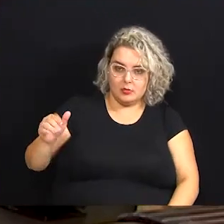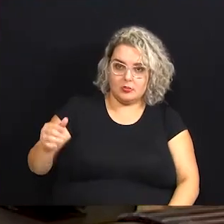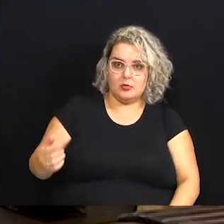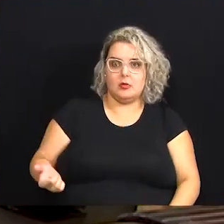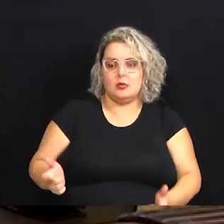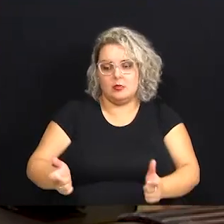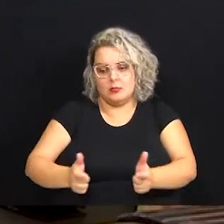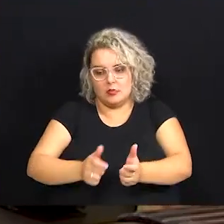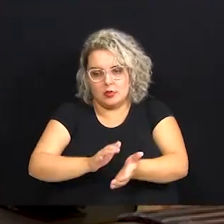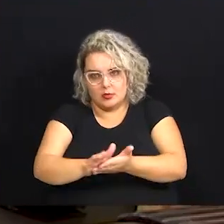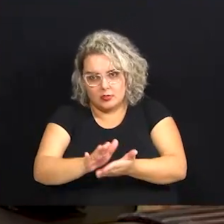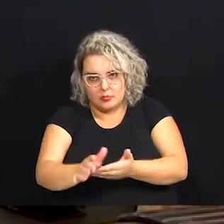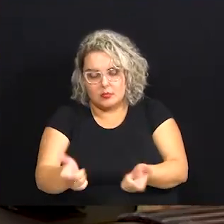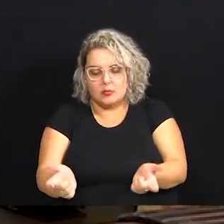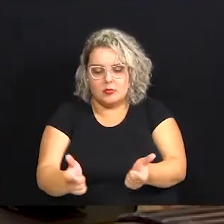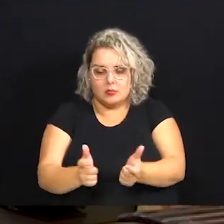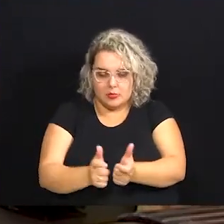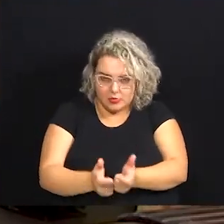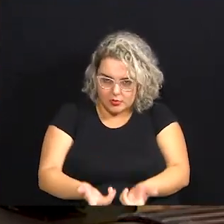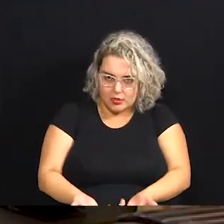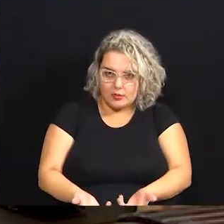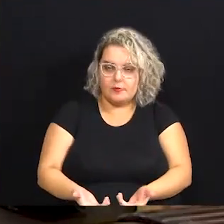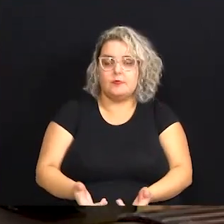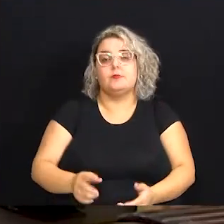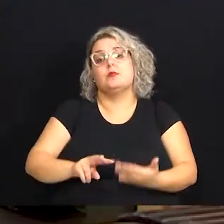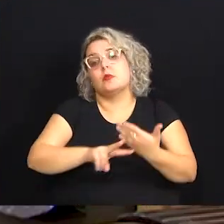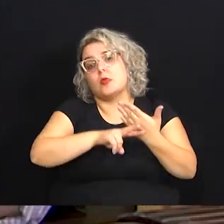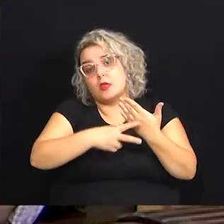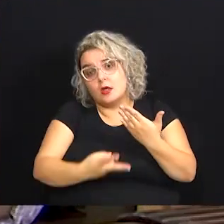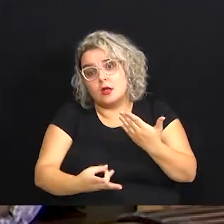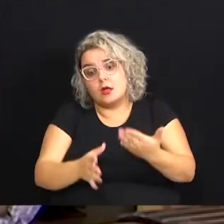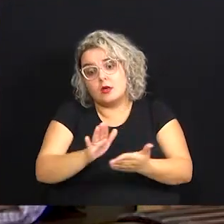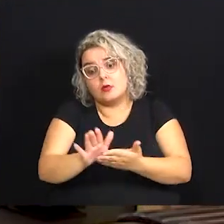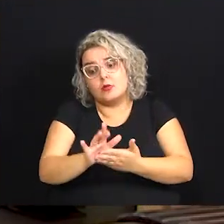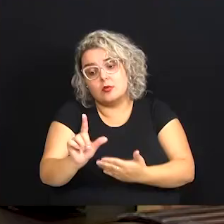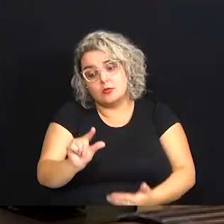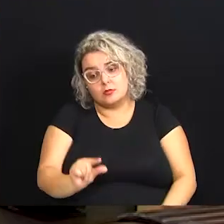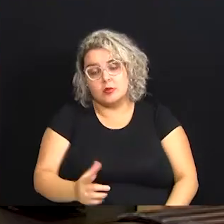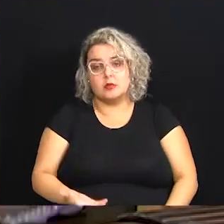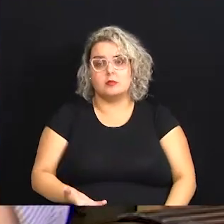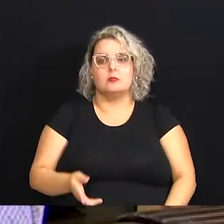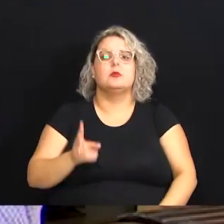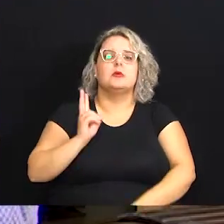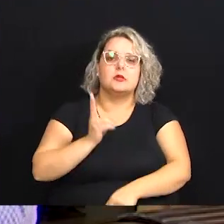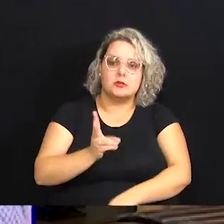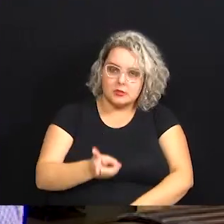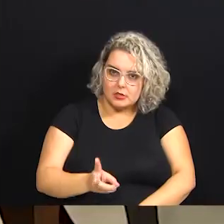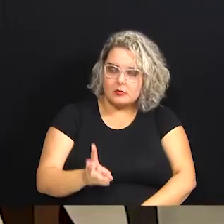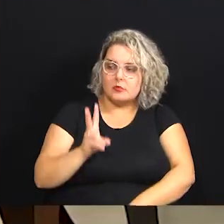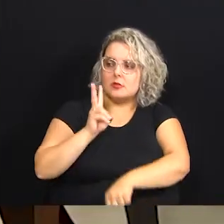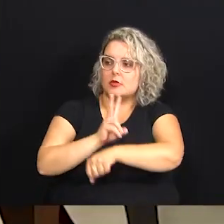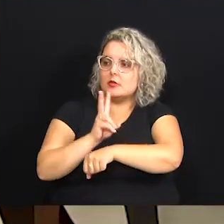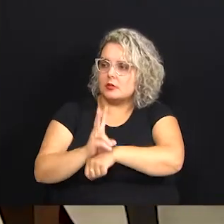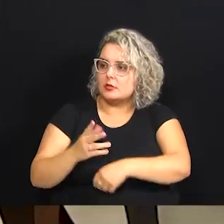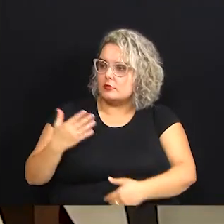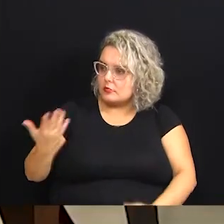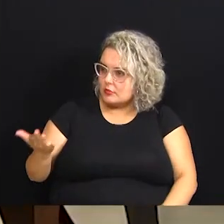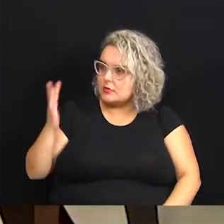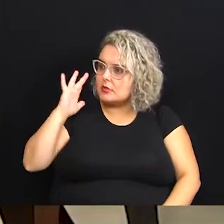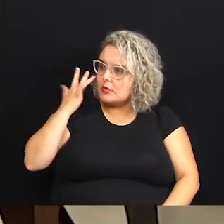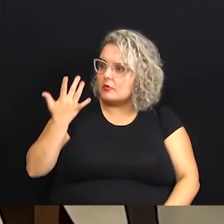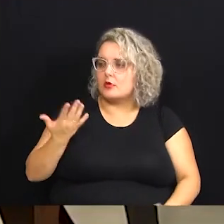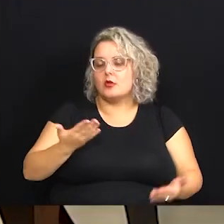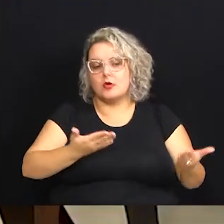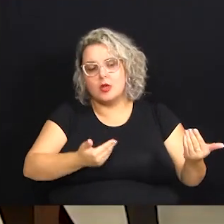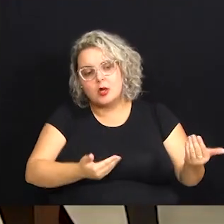vai reduzindo esse valor do seguro, a consequência é a redução de custo, mas sempre protegendo. Você acha, então, que